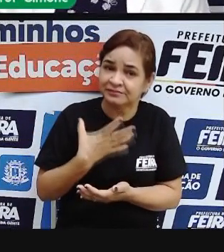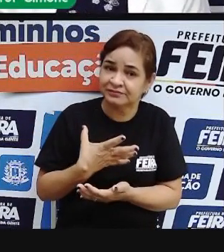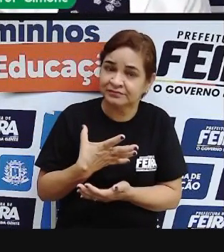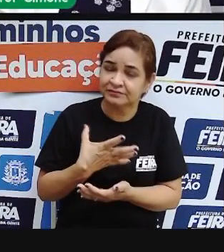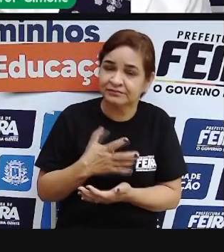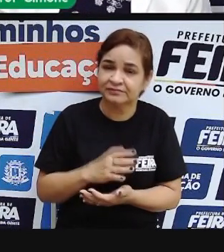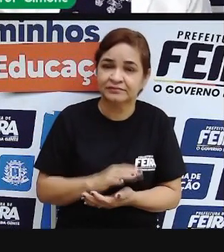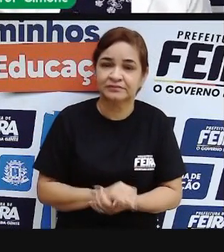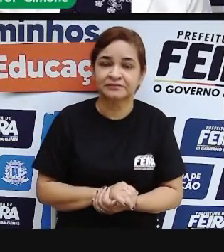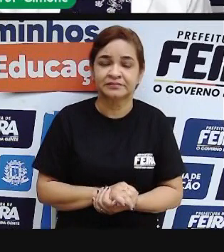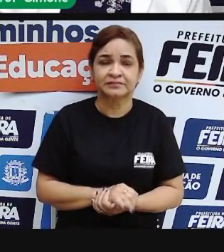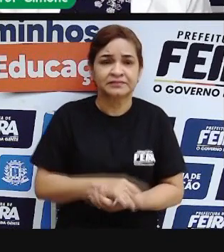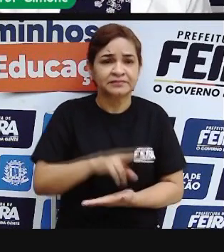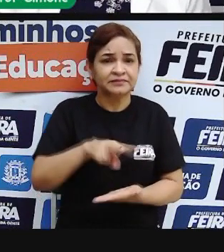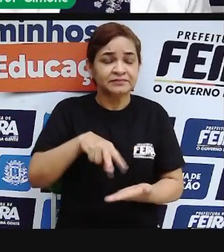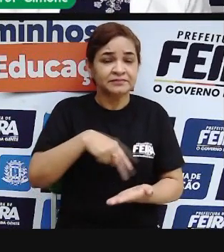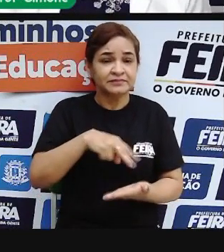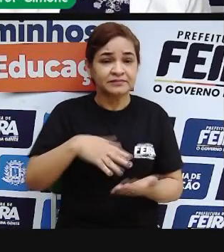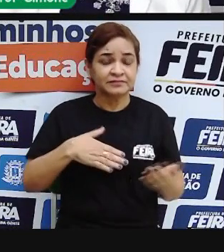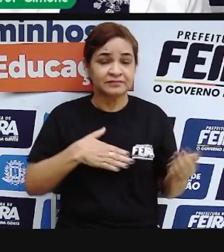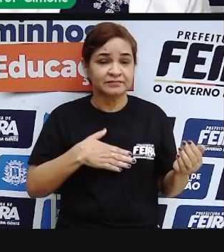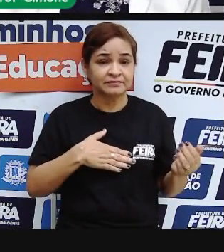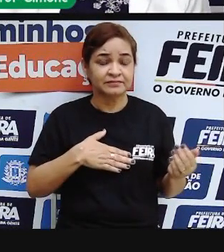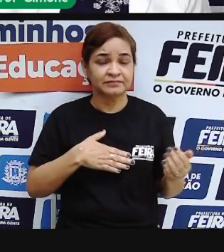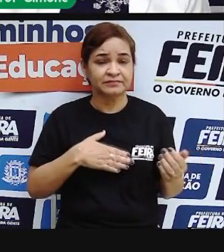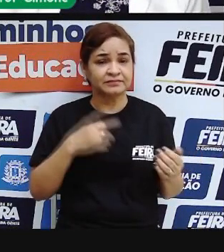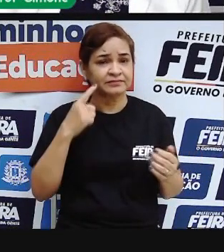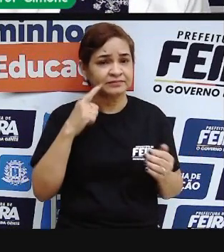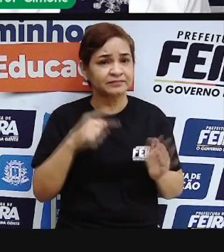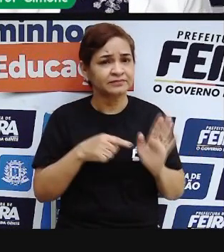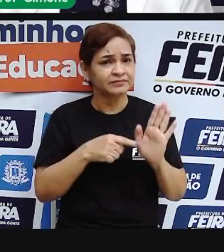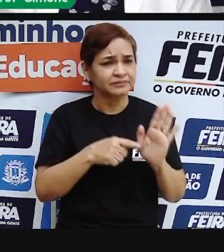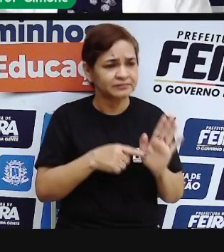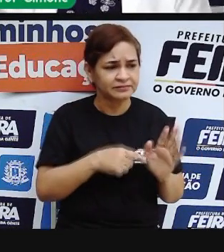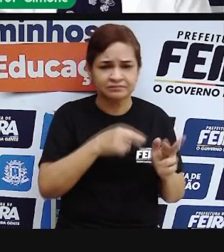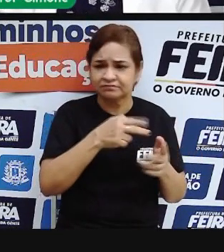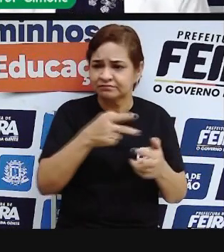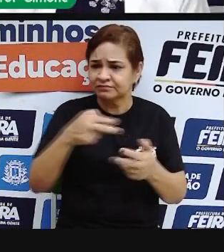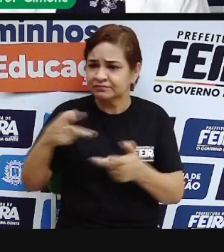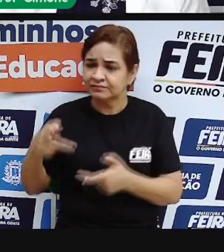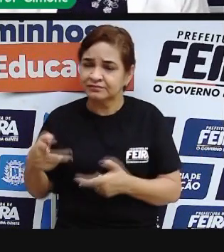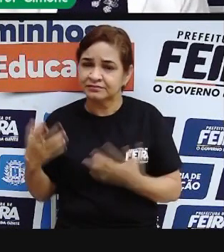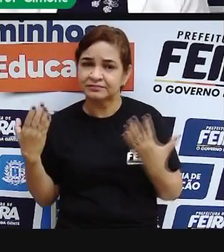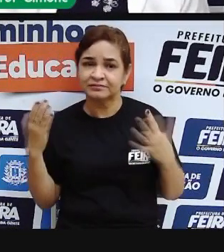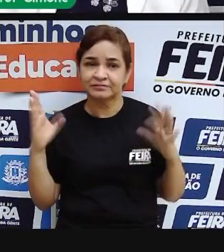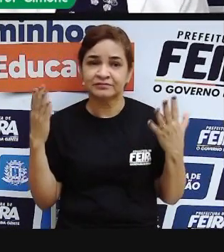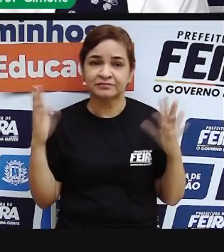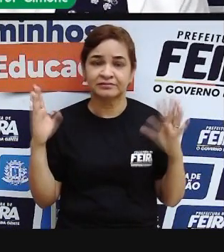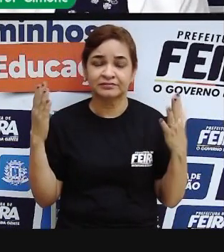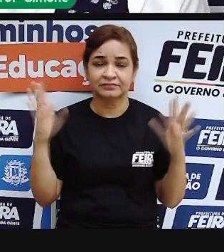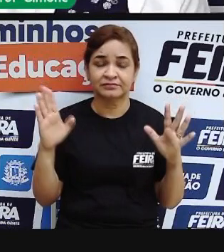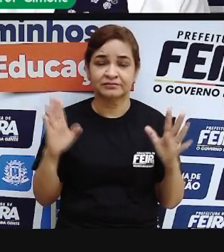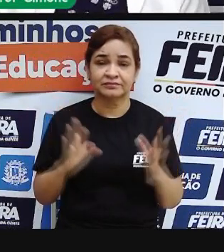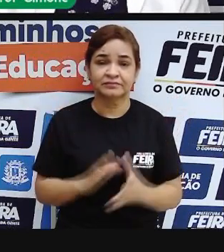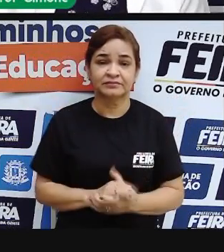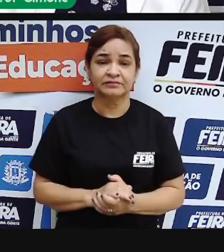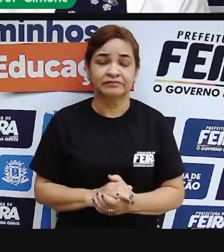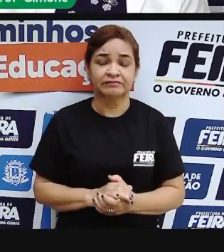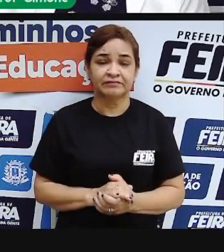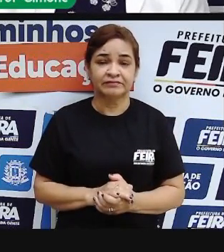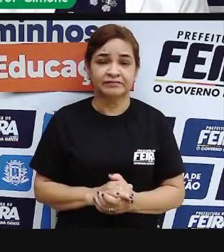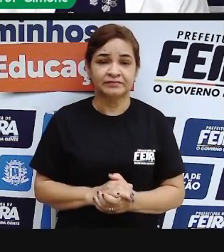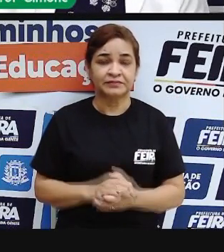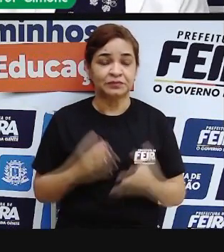A quadrilha e o forró é um outro símbolo do São João, ou dos festejos juninos. Nas